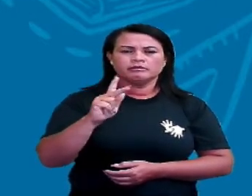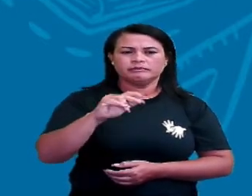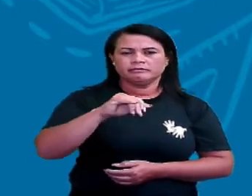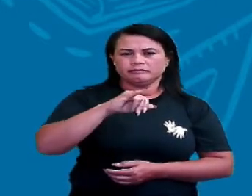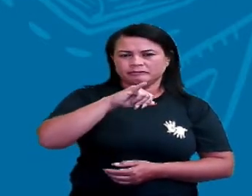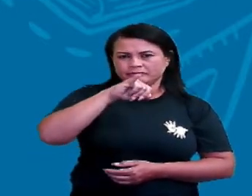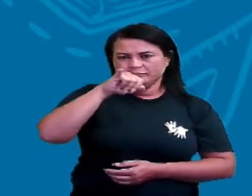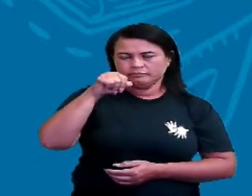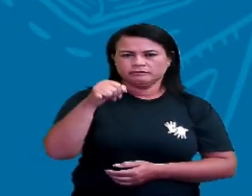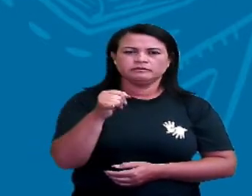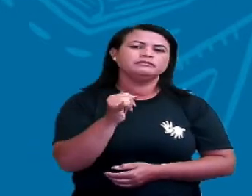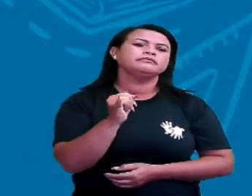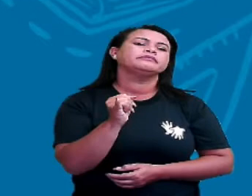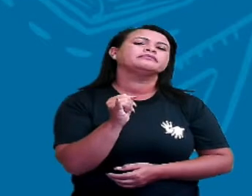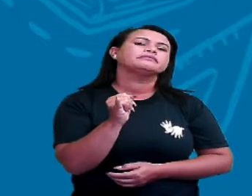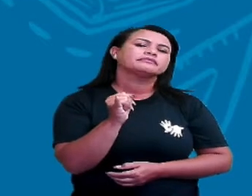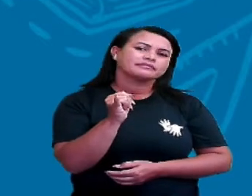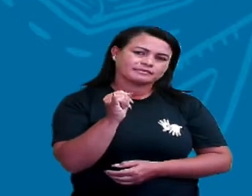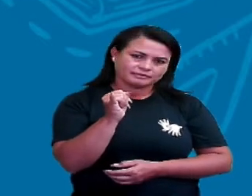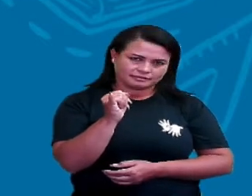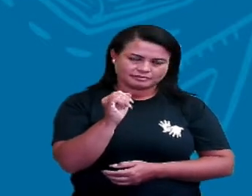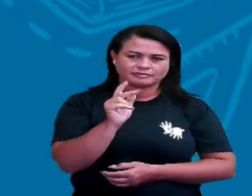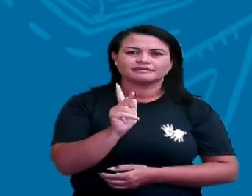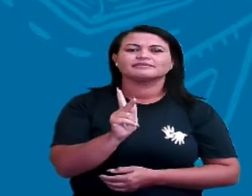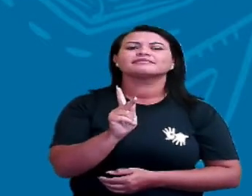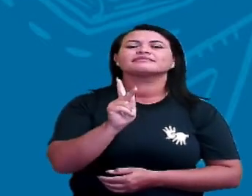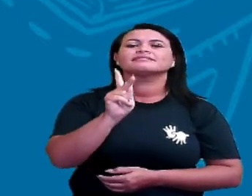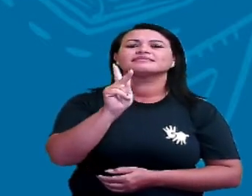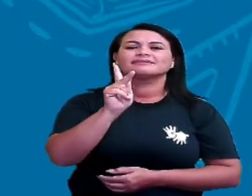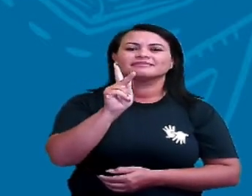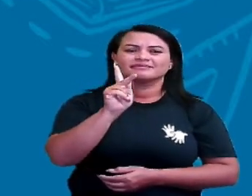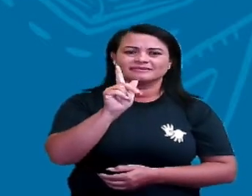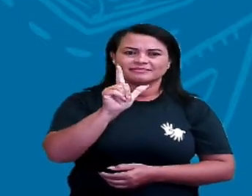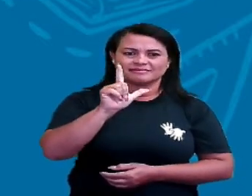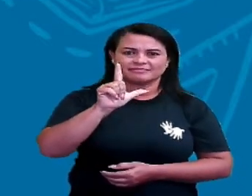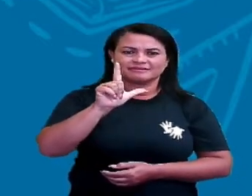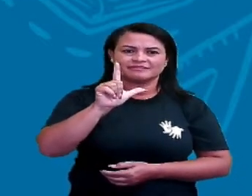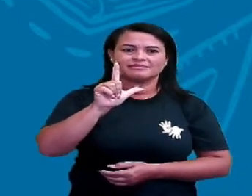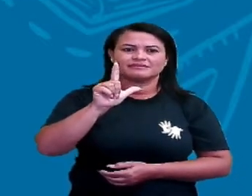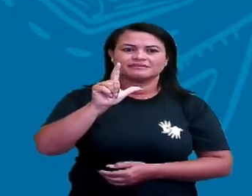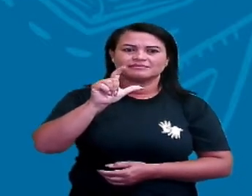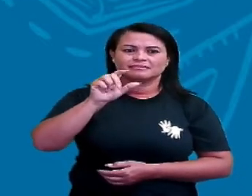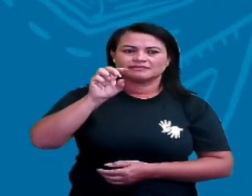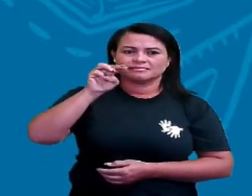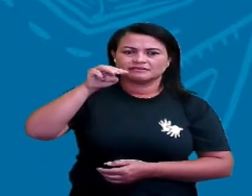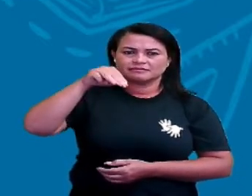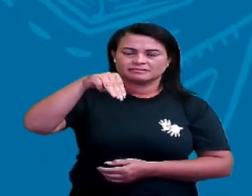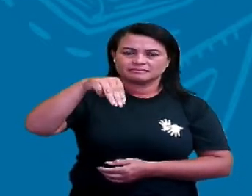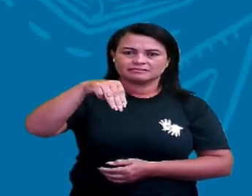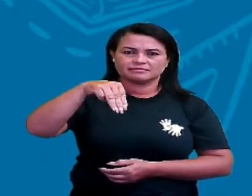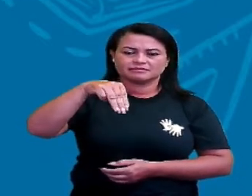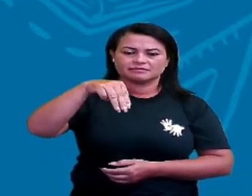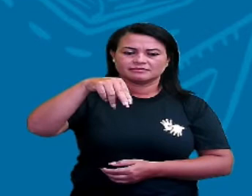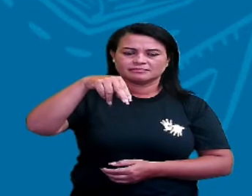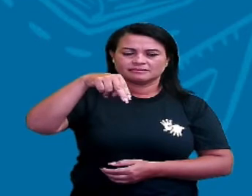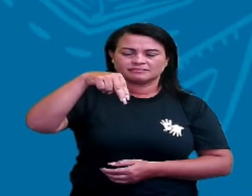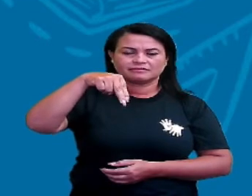H, J, K, L,